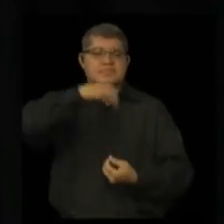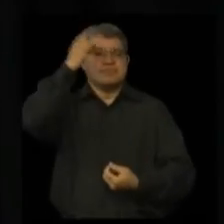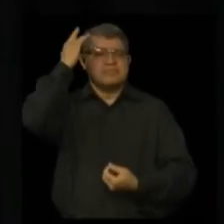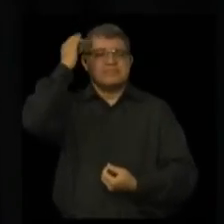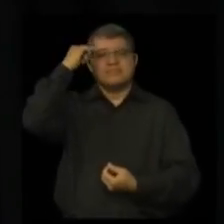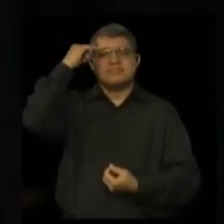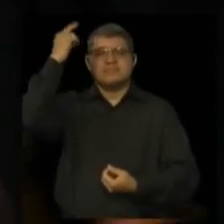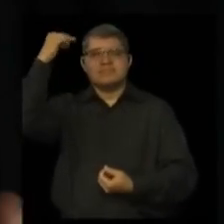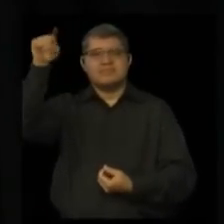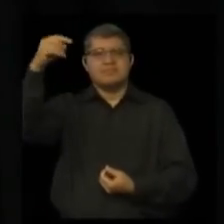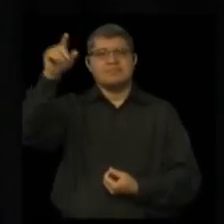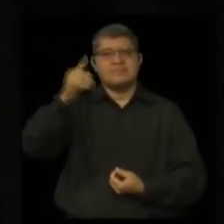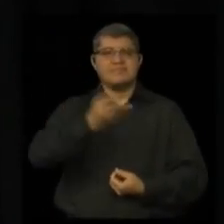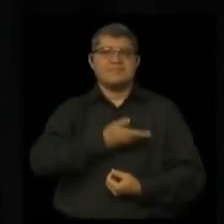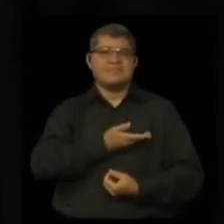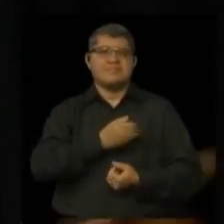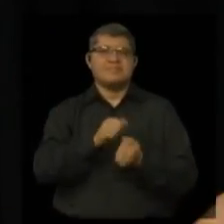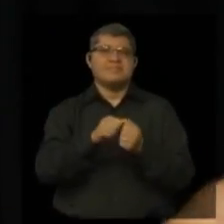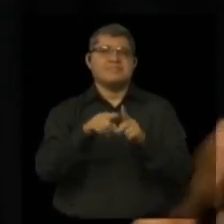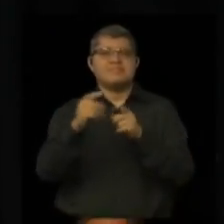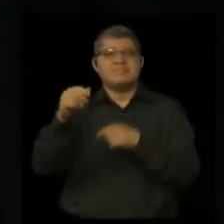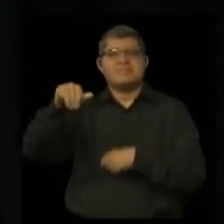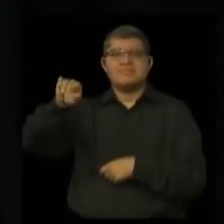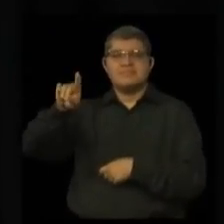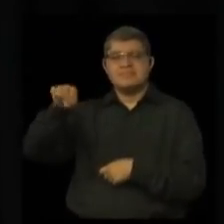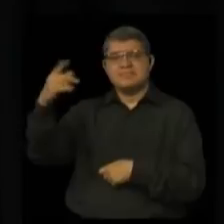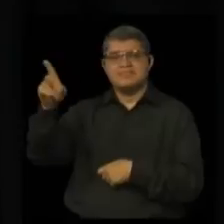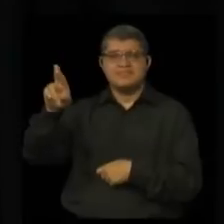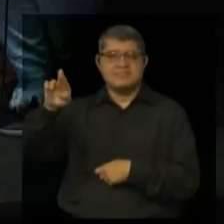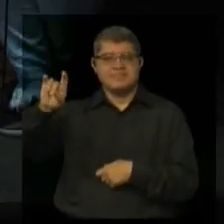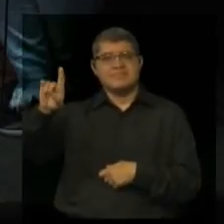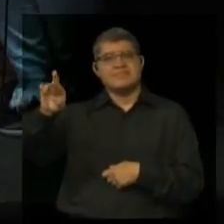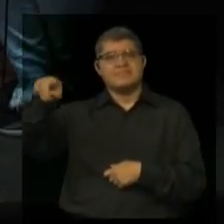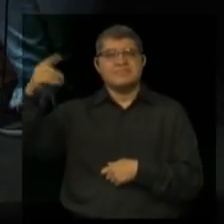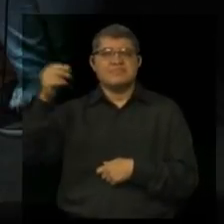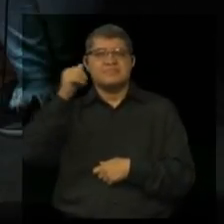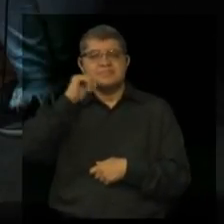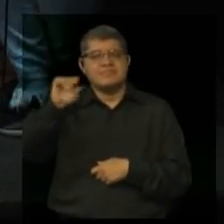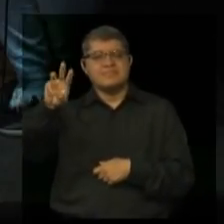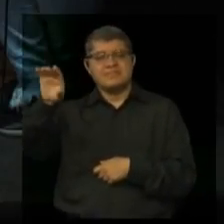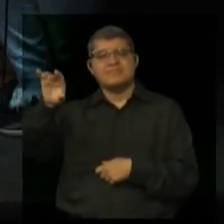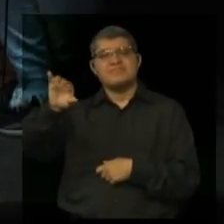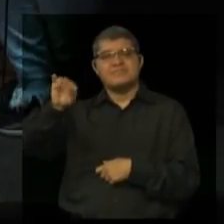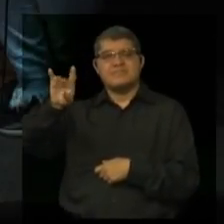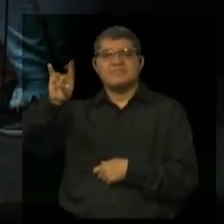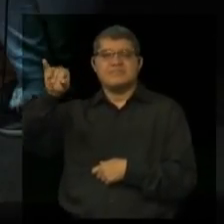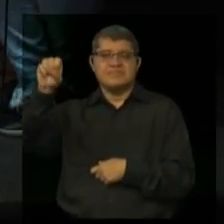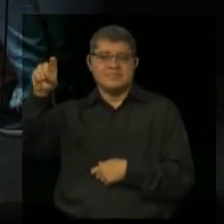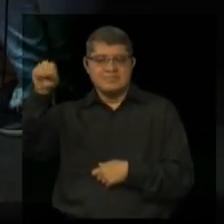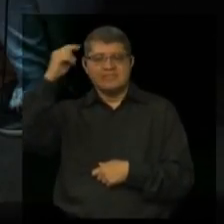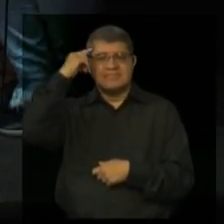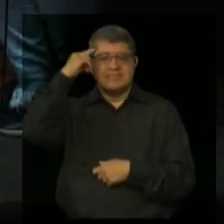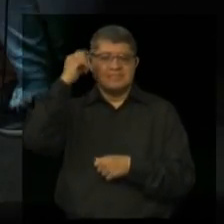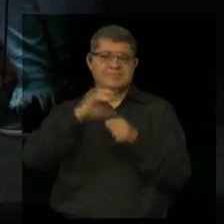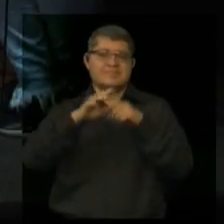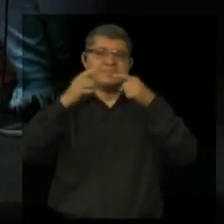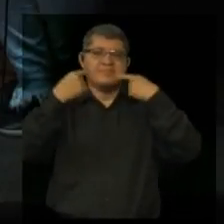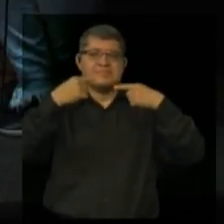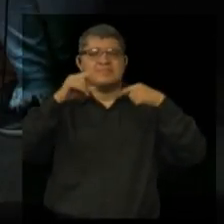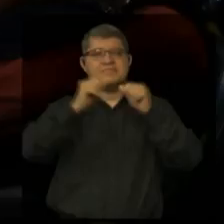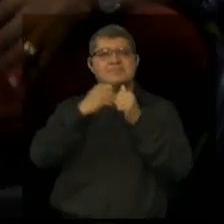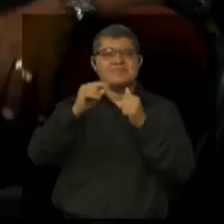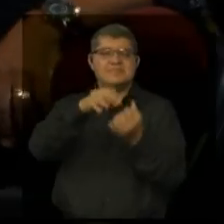que esses parceiros, como Nildo Rodrigues, como a Eliana Cardoso, pensam